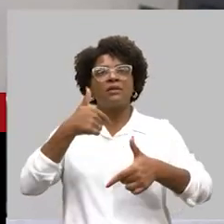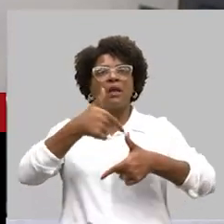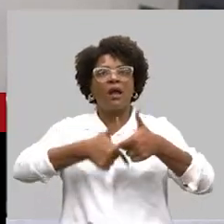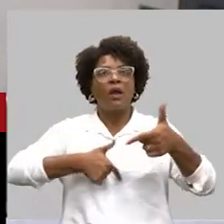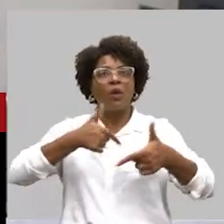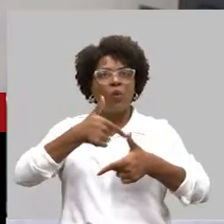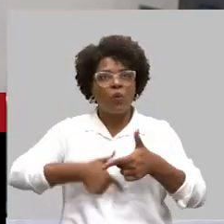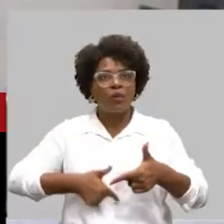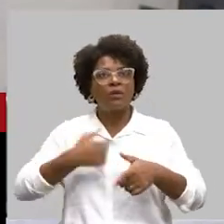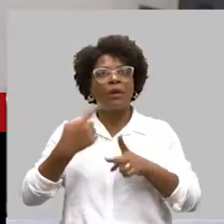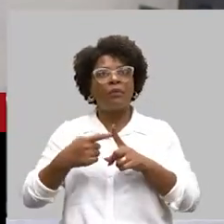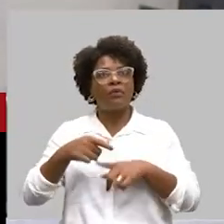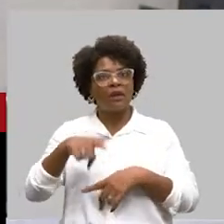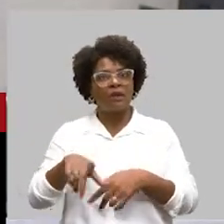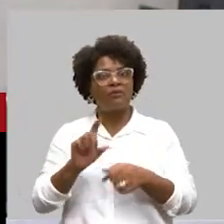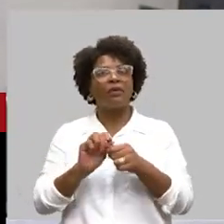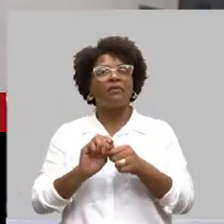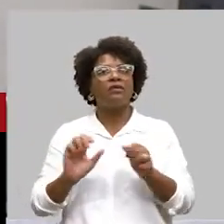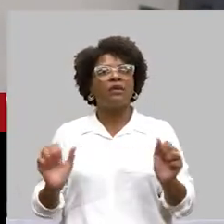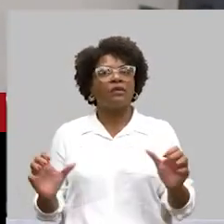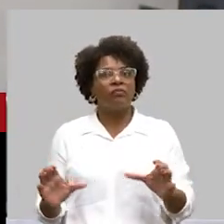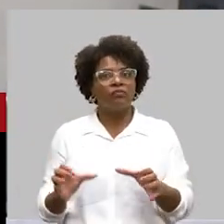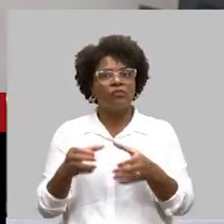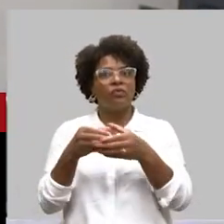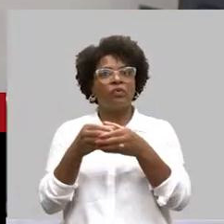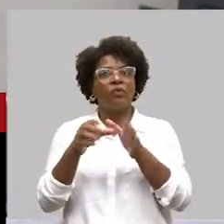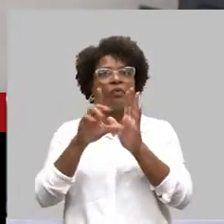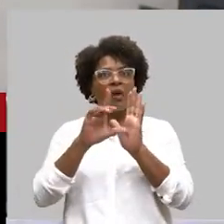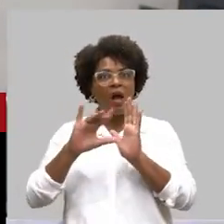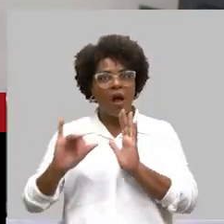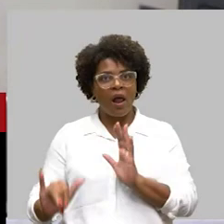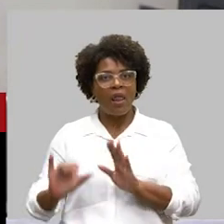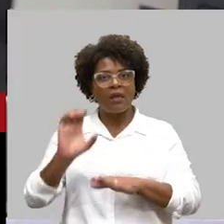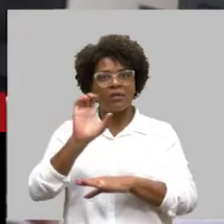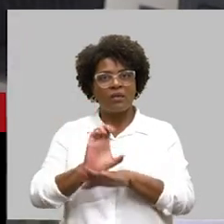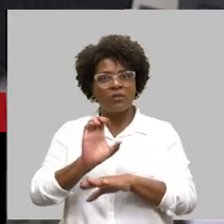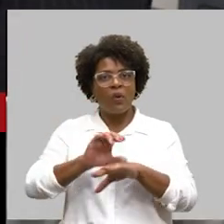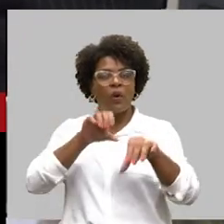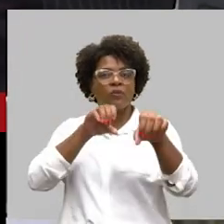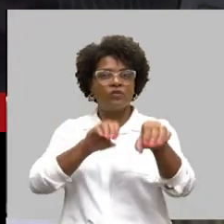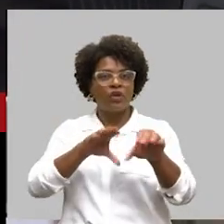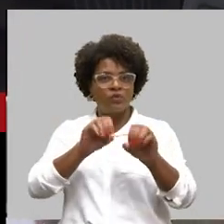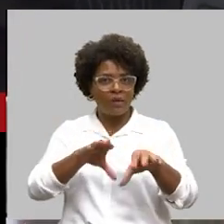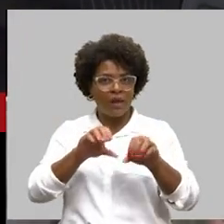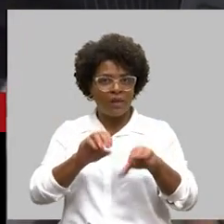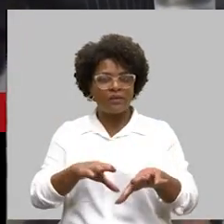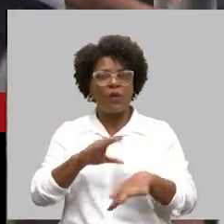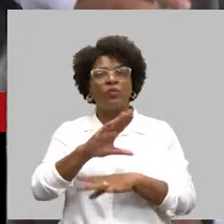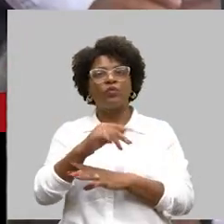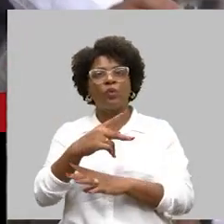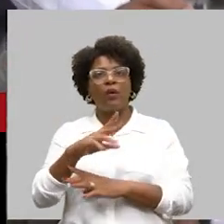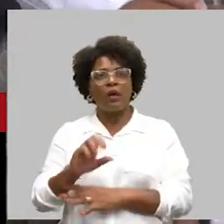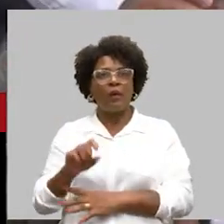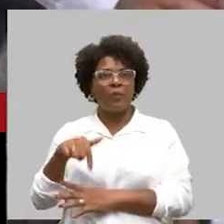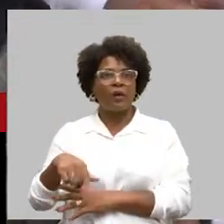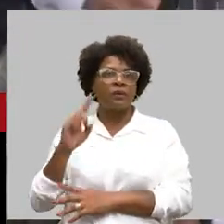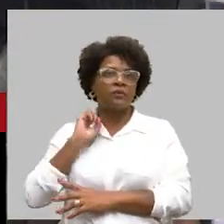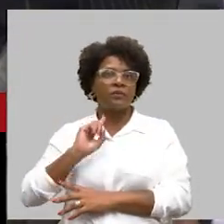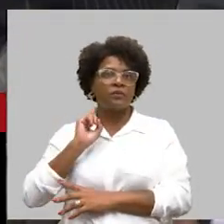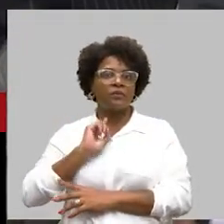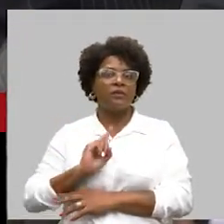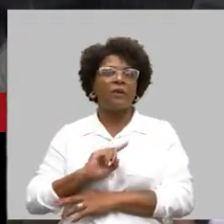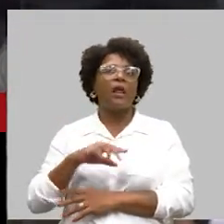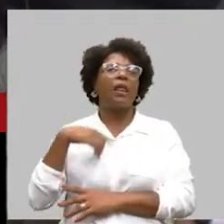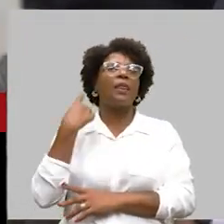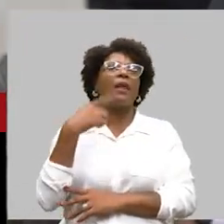muito coletiva A legislação Estadual da Educação do Campo para Minas Gerais Deputado Leleco Pimentel é autor do